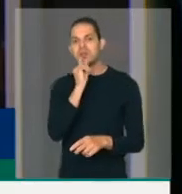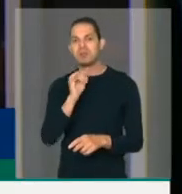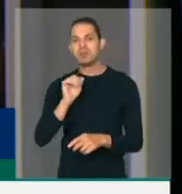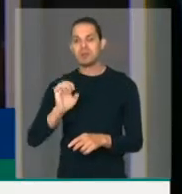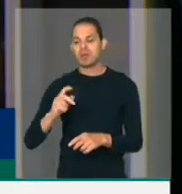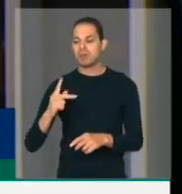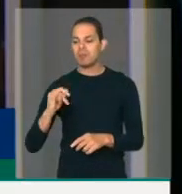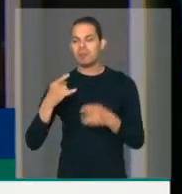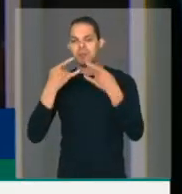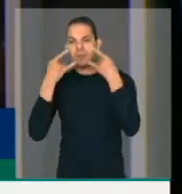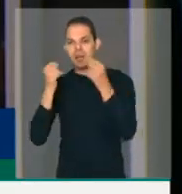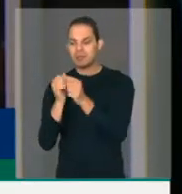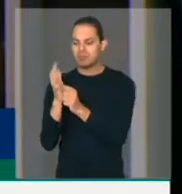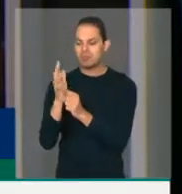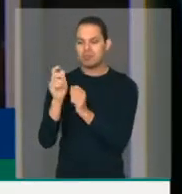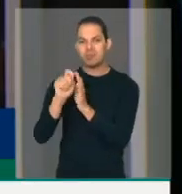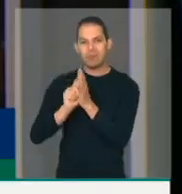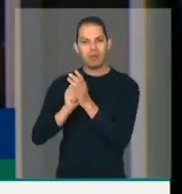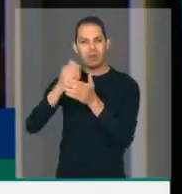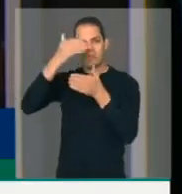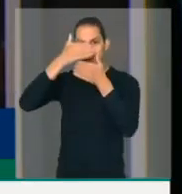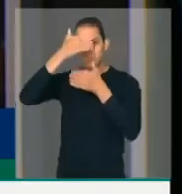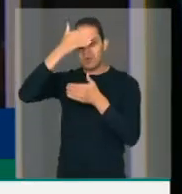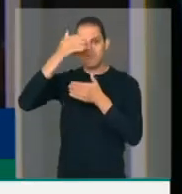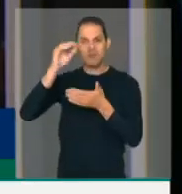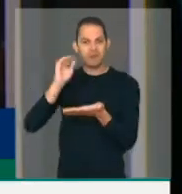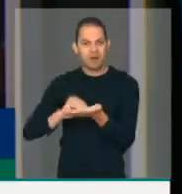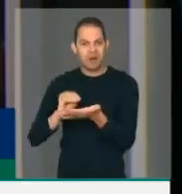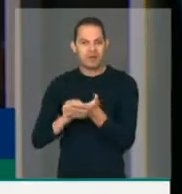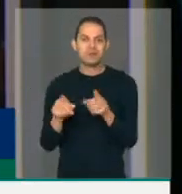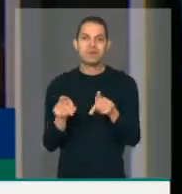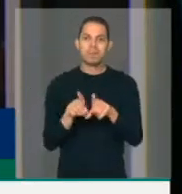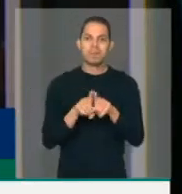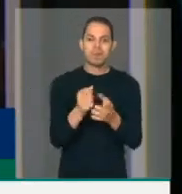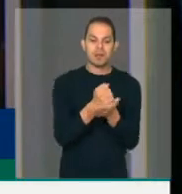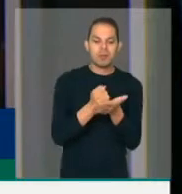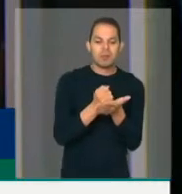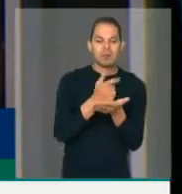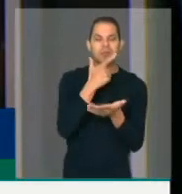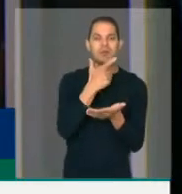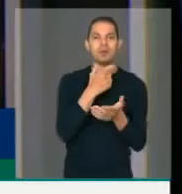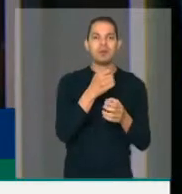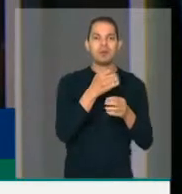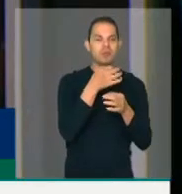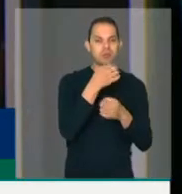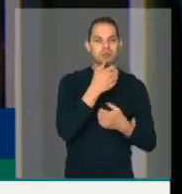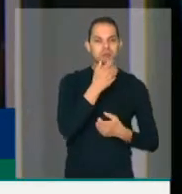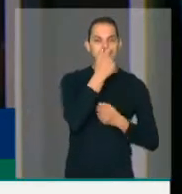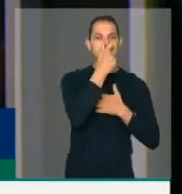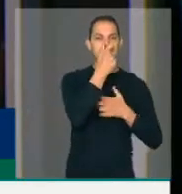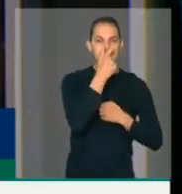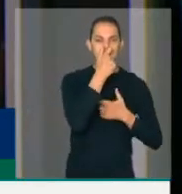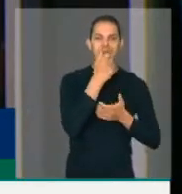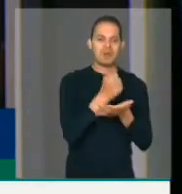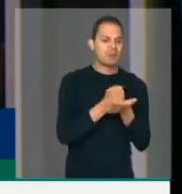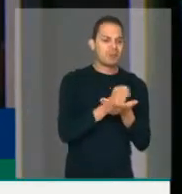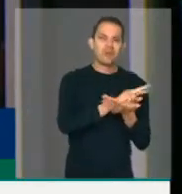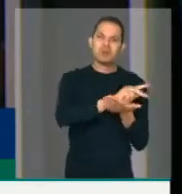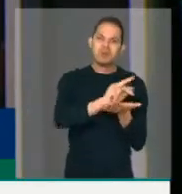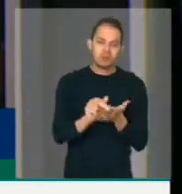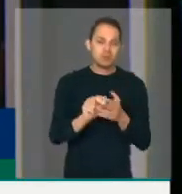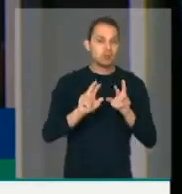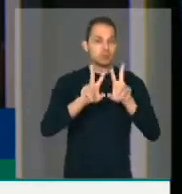EPIs até a falta de medicações para entubar esses pacientes, relaxantes musculares e tudo